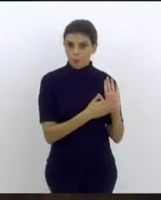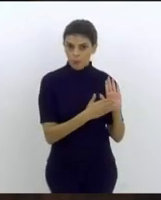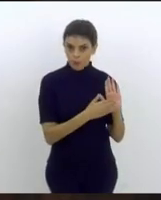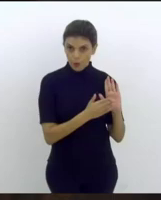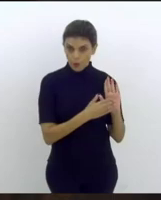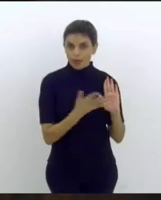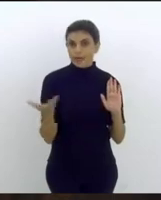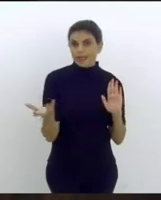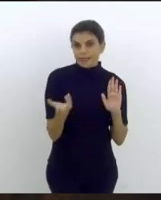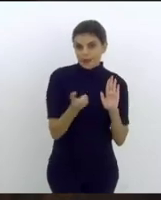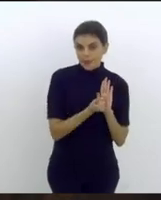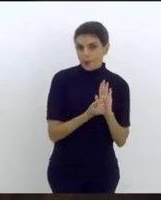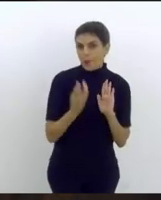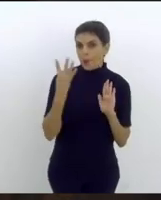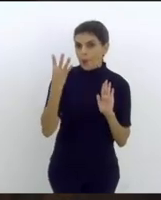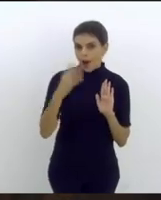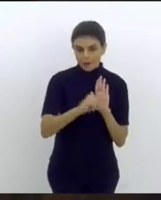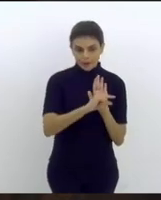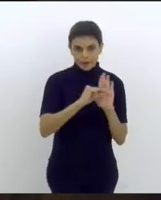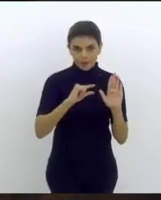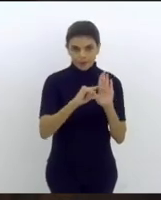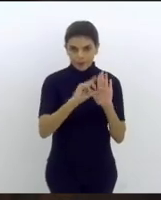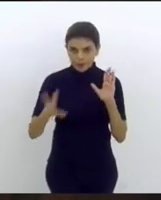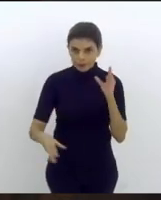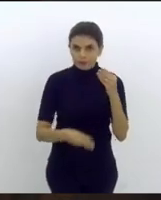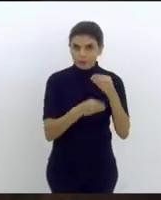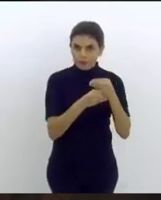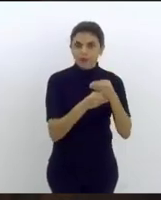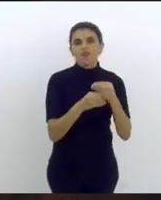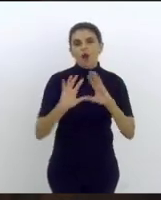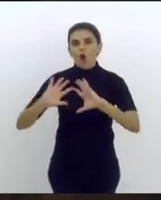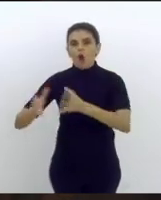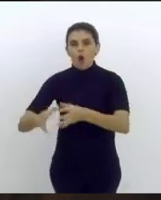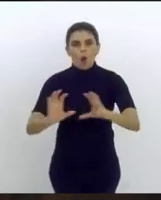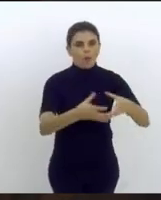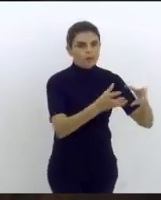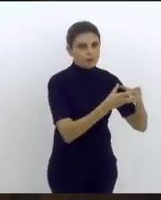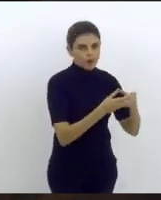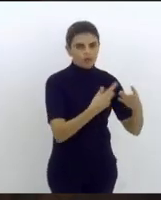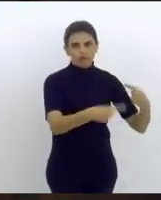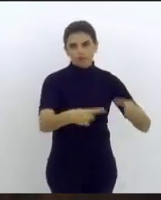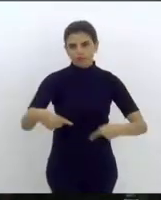recebeu quatro emendas e retorna às comissões